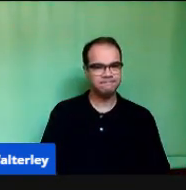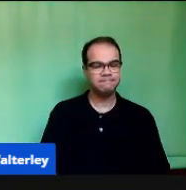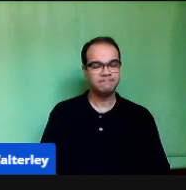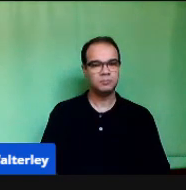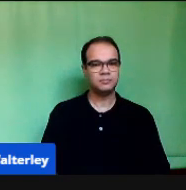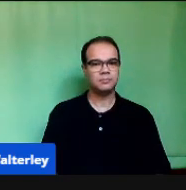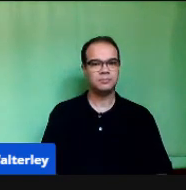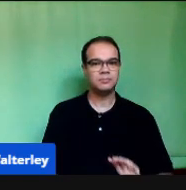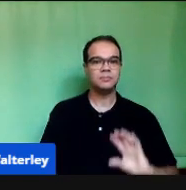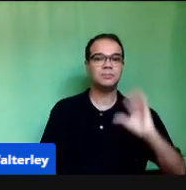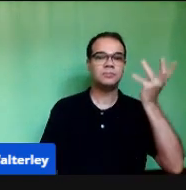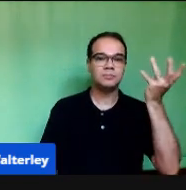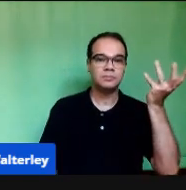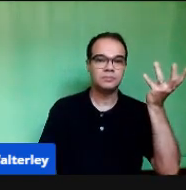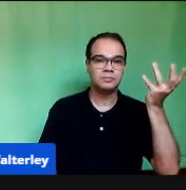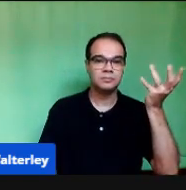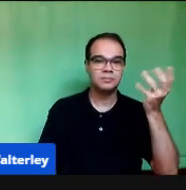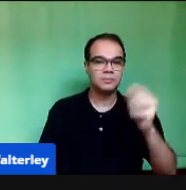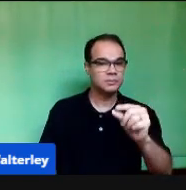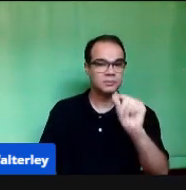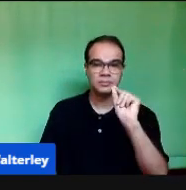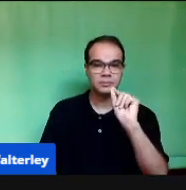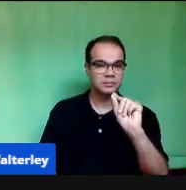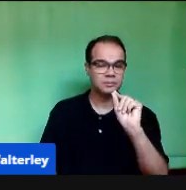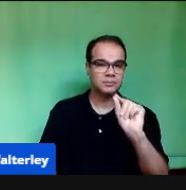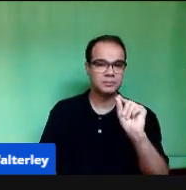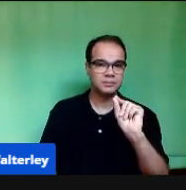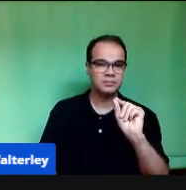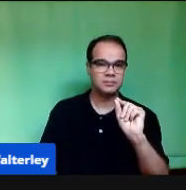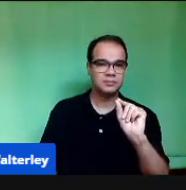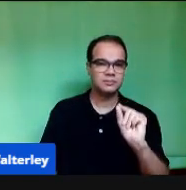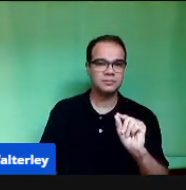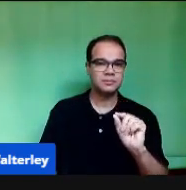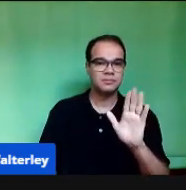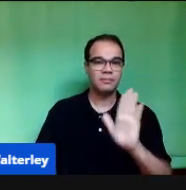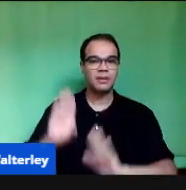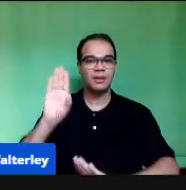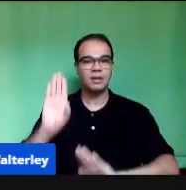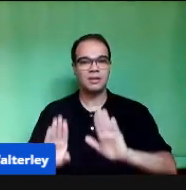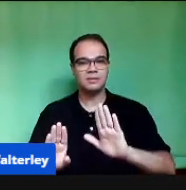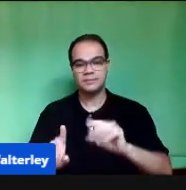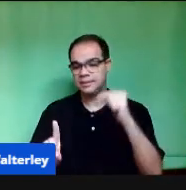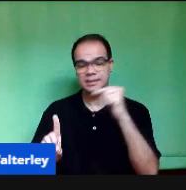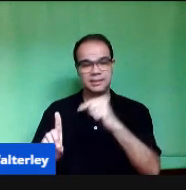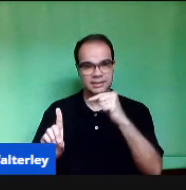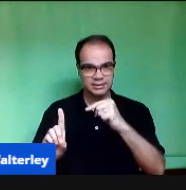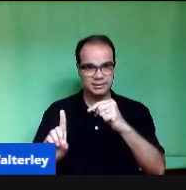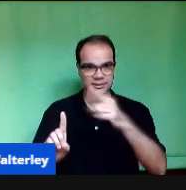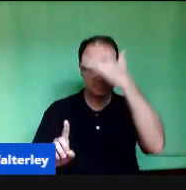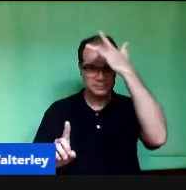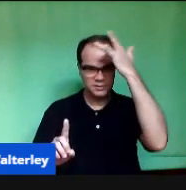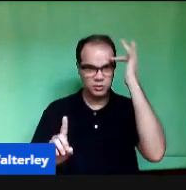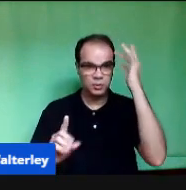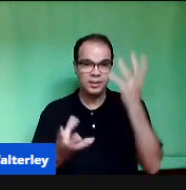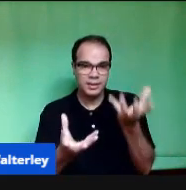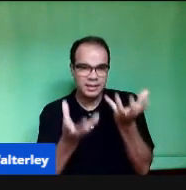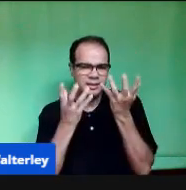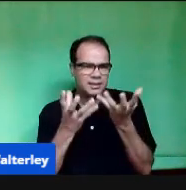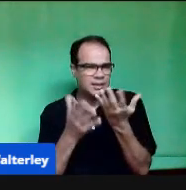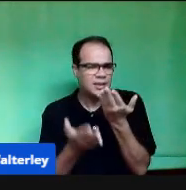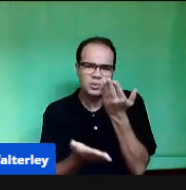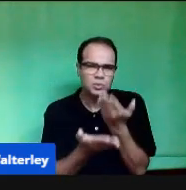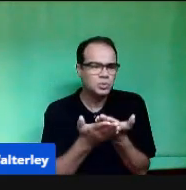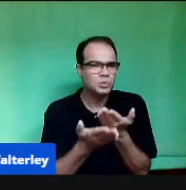pessoas LGBTs. Infelizmente, o sonho de ter uma escolarização com mais qualidade, o acesso à educação,